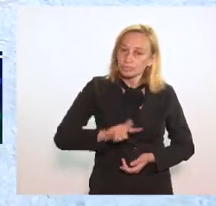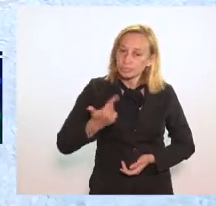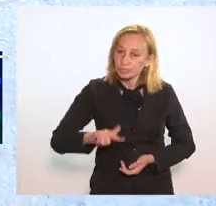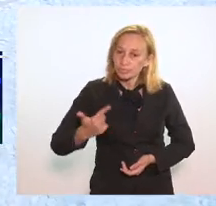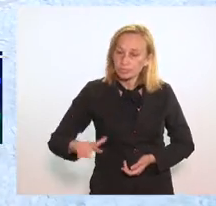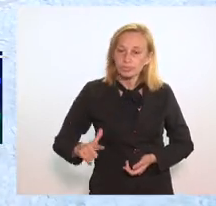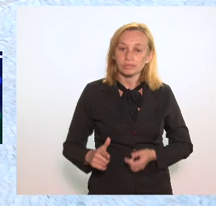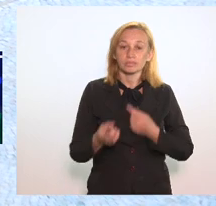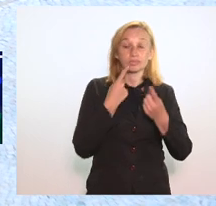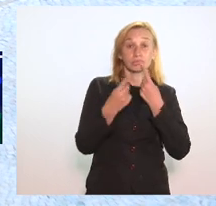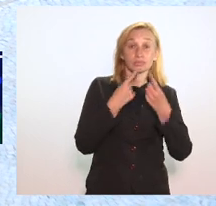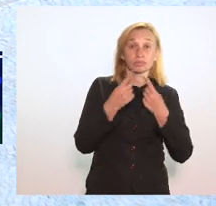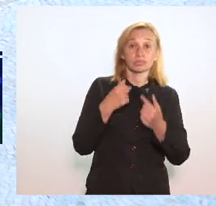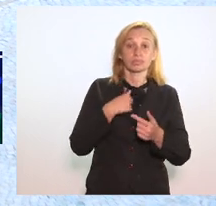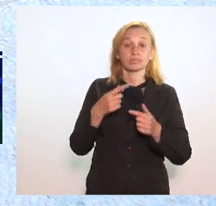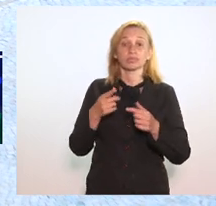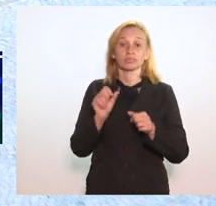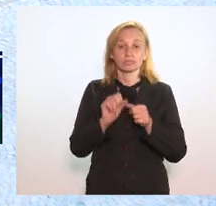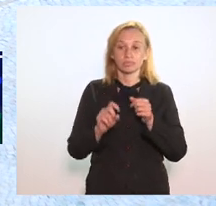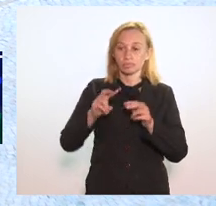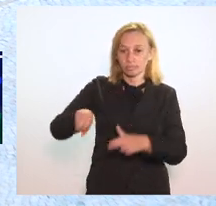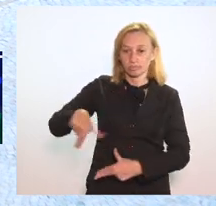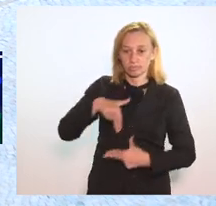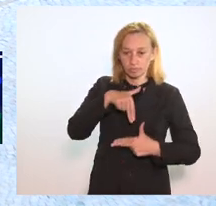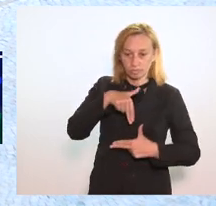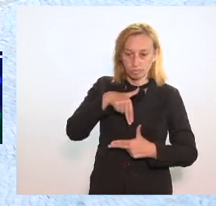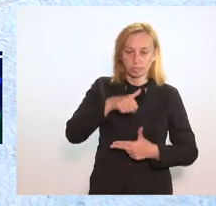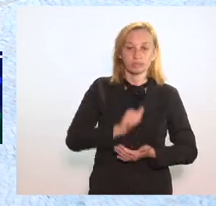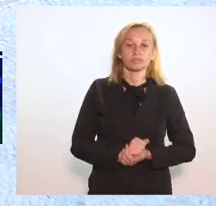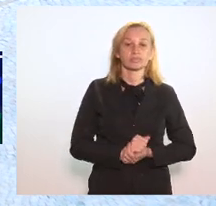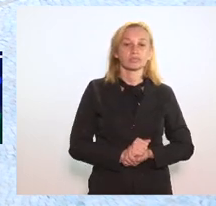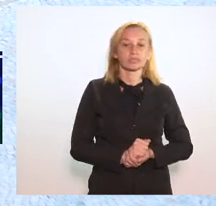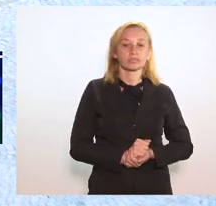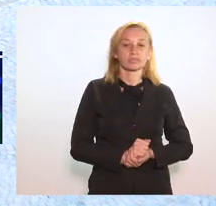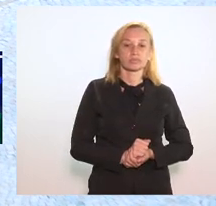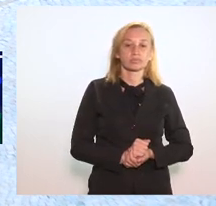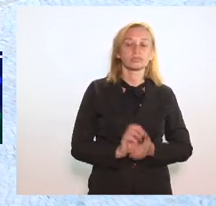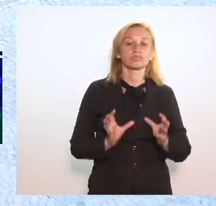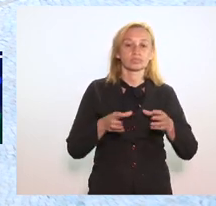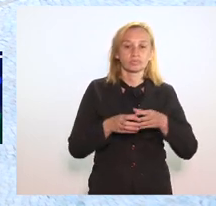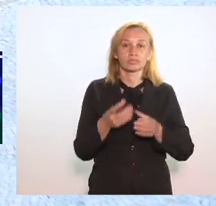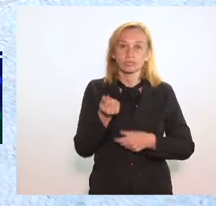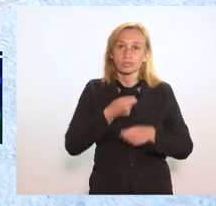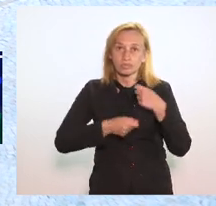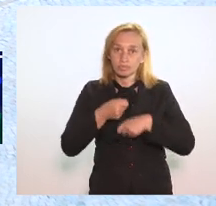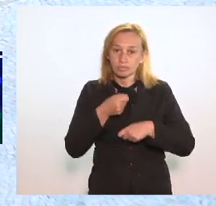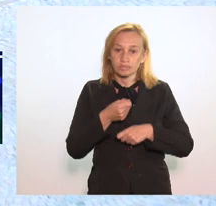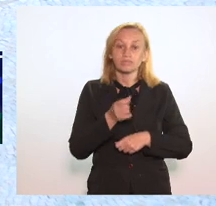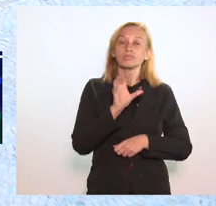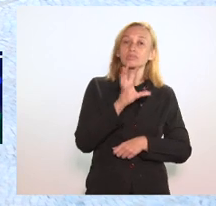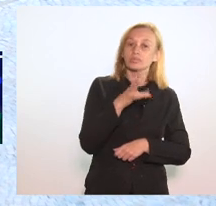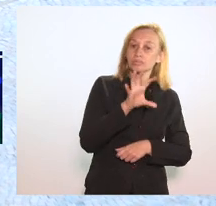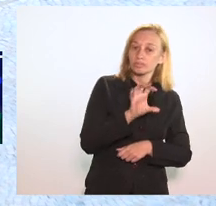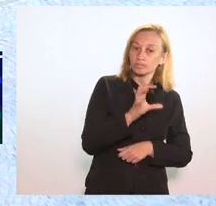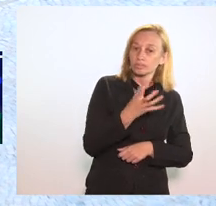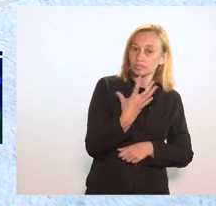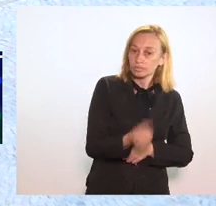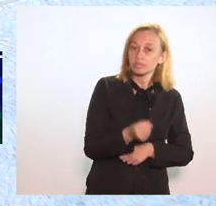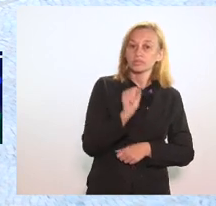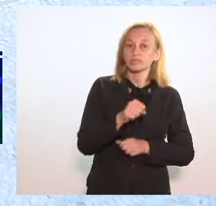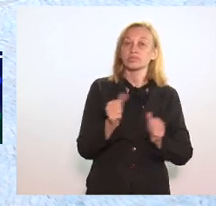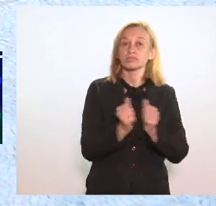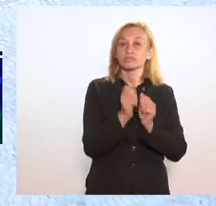a discussão que vou fazer na Tribuna é o parecer da comissão de Economia é favorável com a emenda